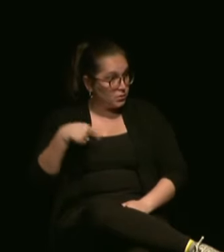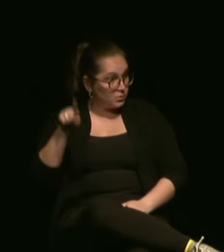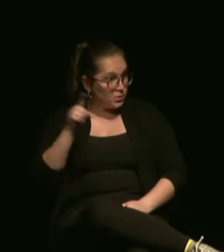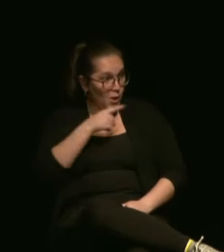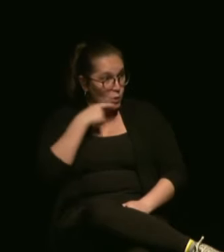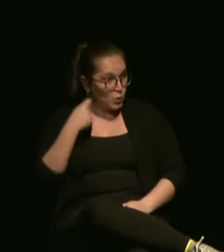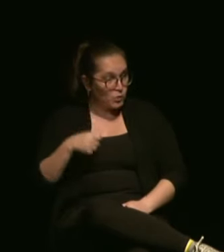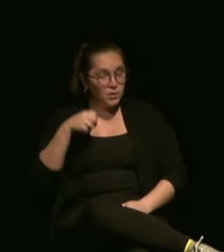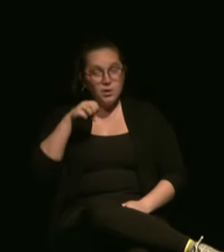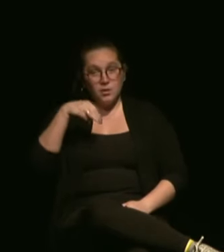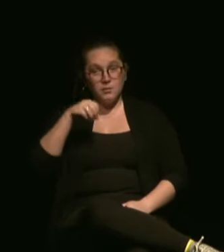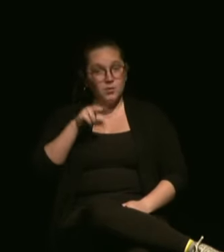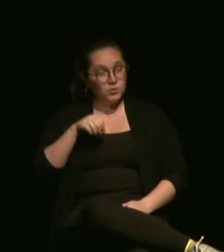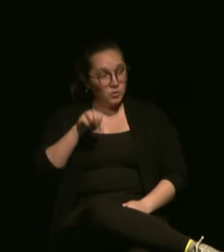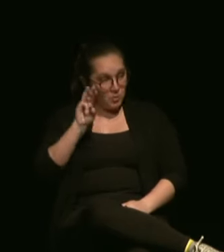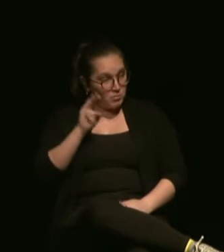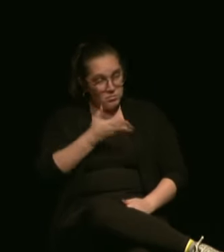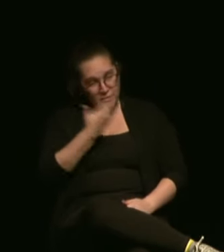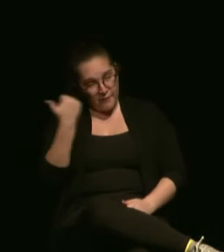Vamos?